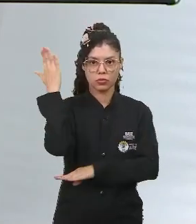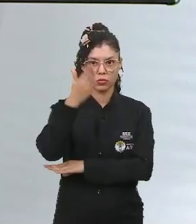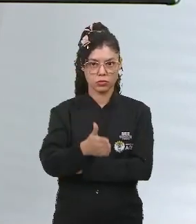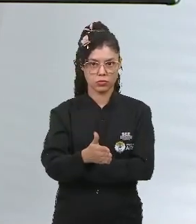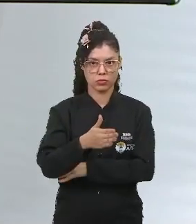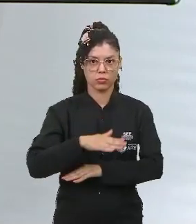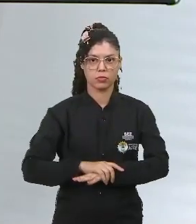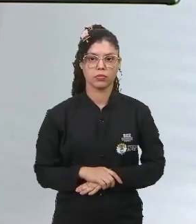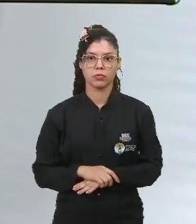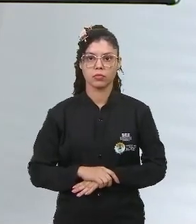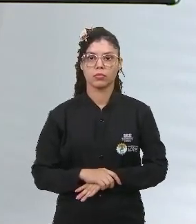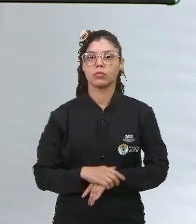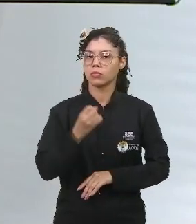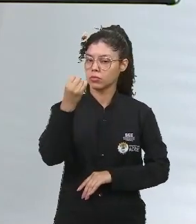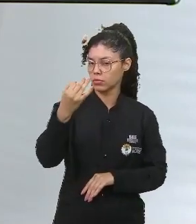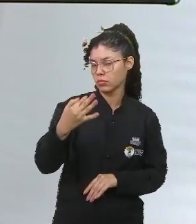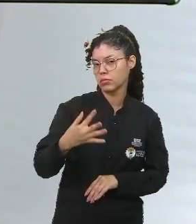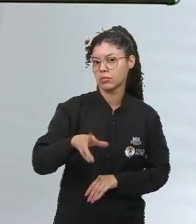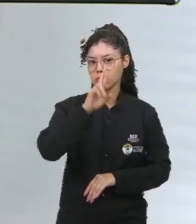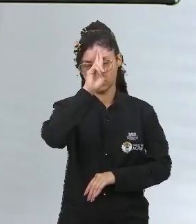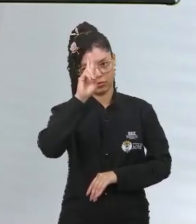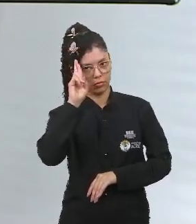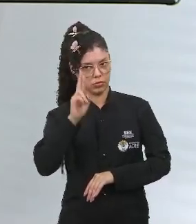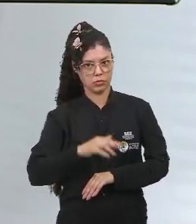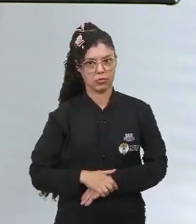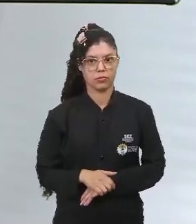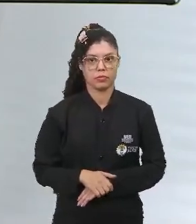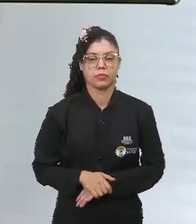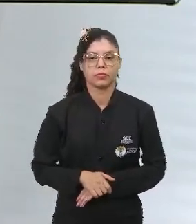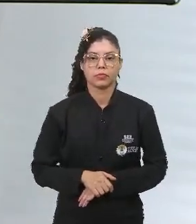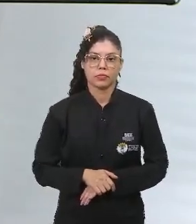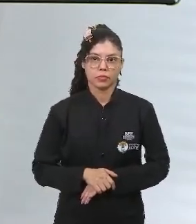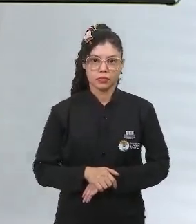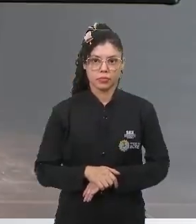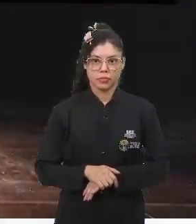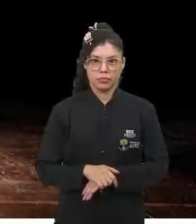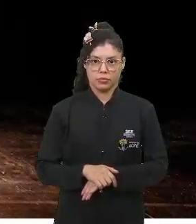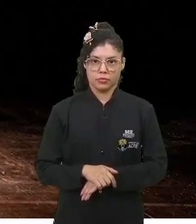indireta, contando ali essa história, certo?